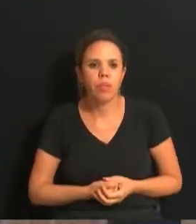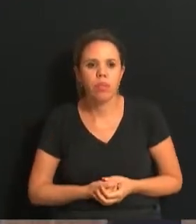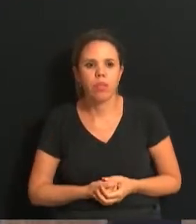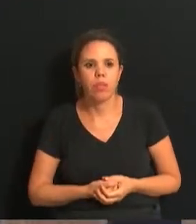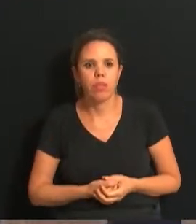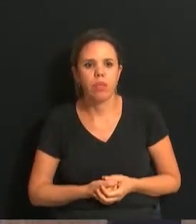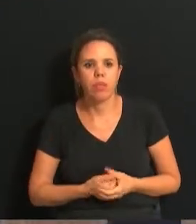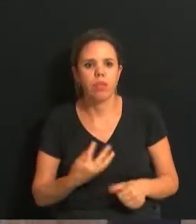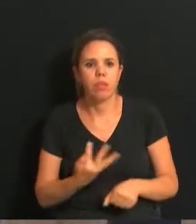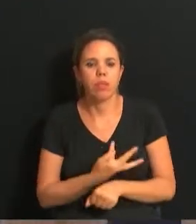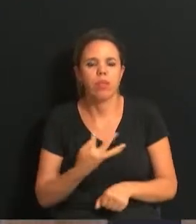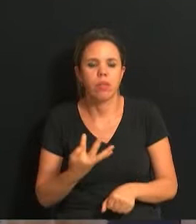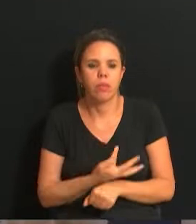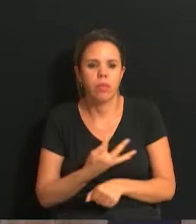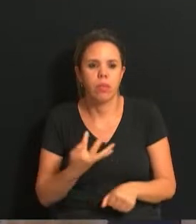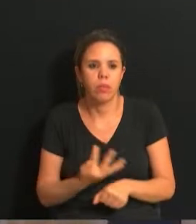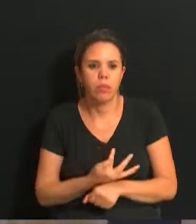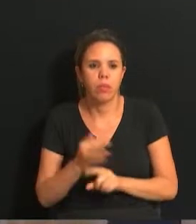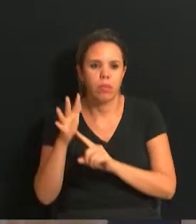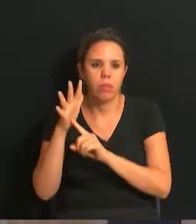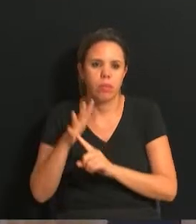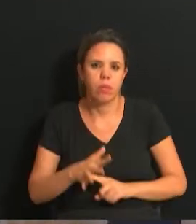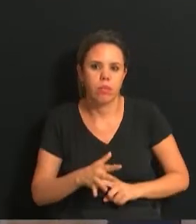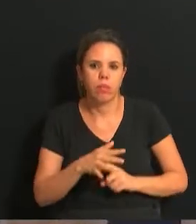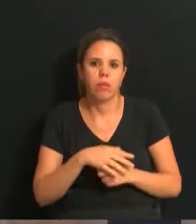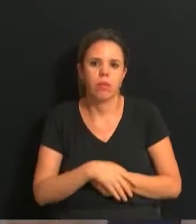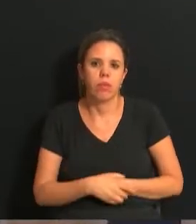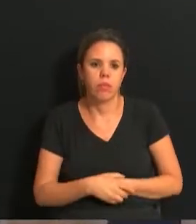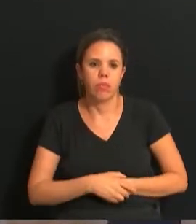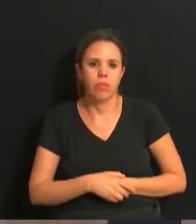passando por uma relação abusiva e